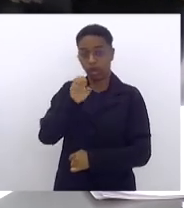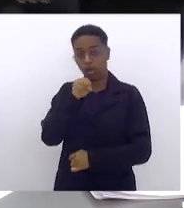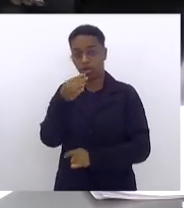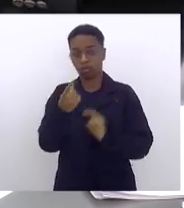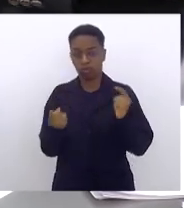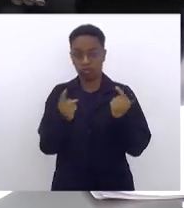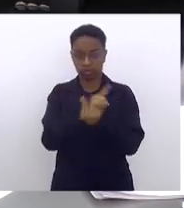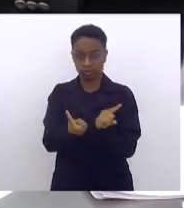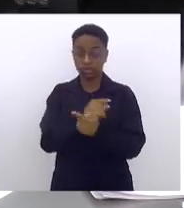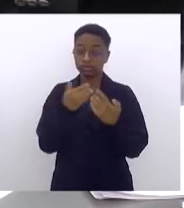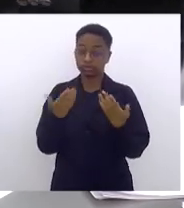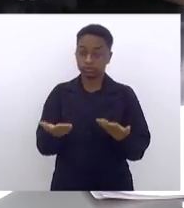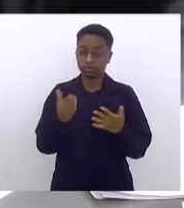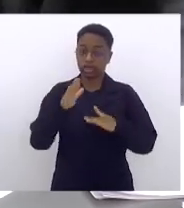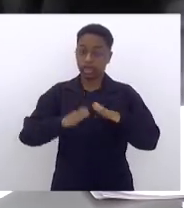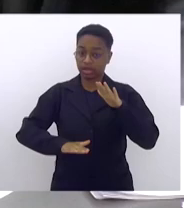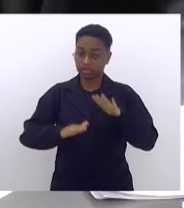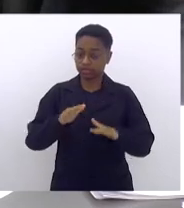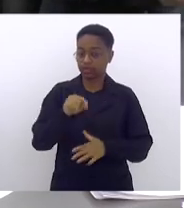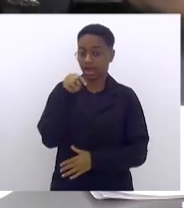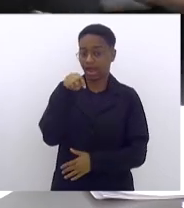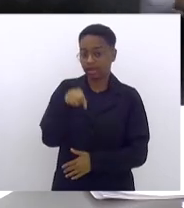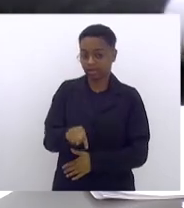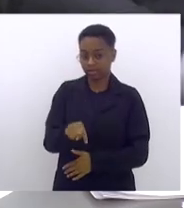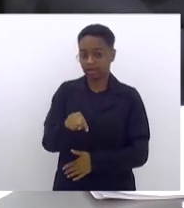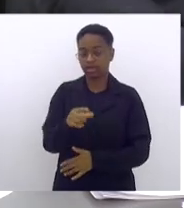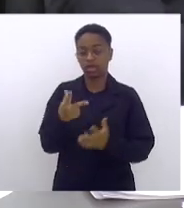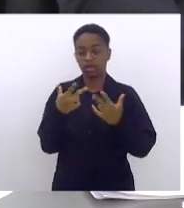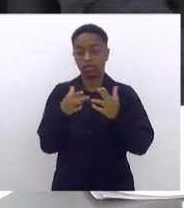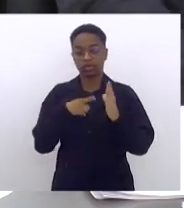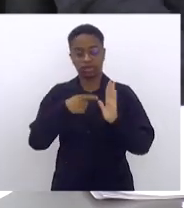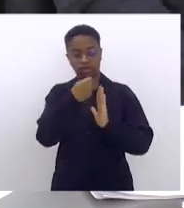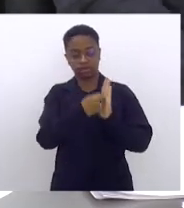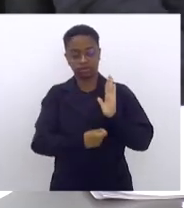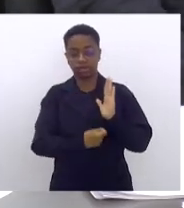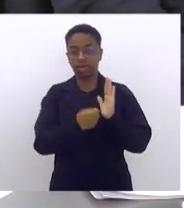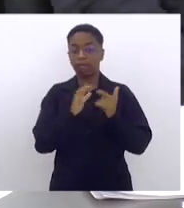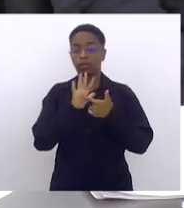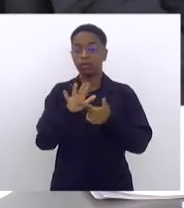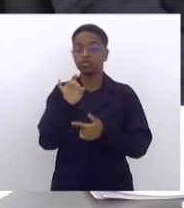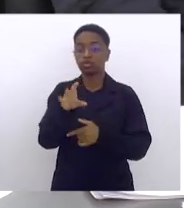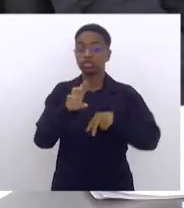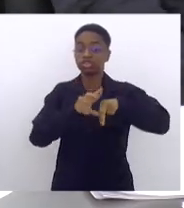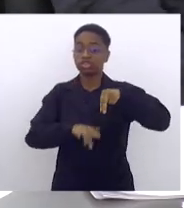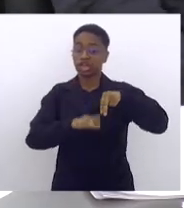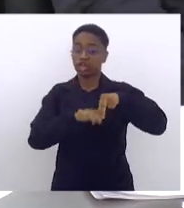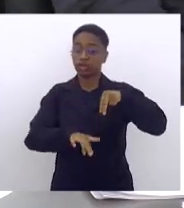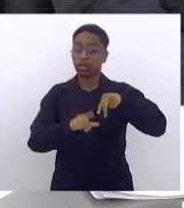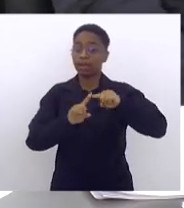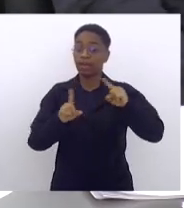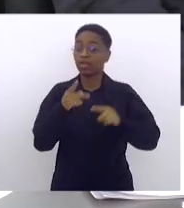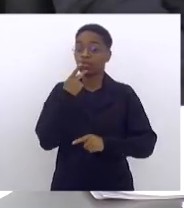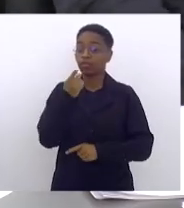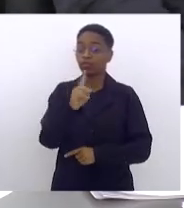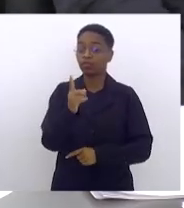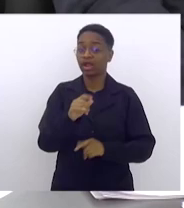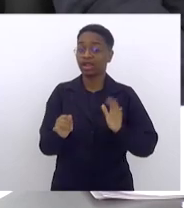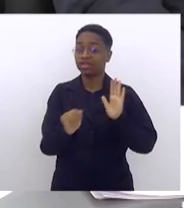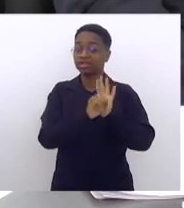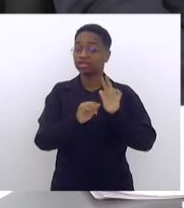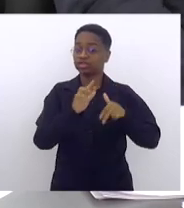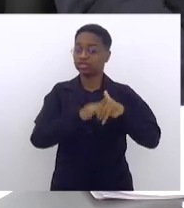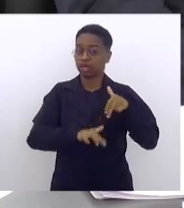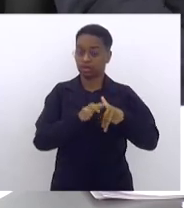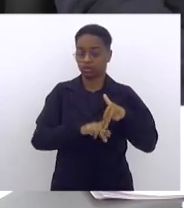contrário. Então, muitas das vezes aqui, como está no PL apenas dito gênero, mas não identidade de